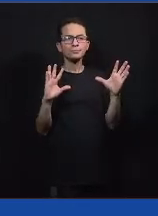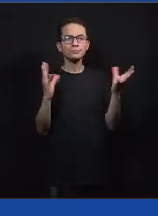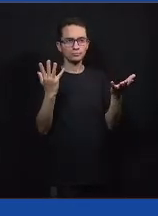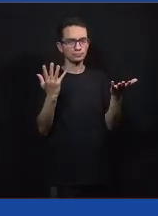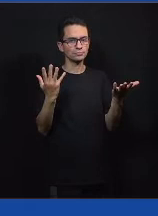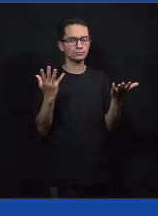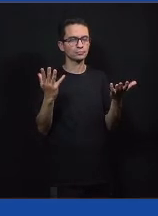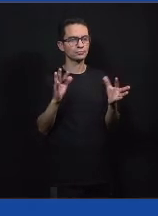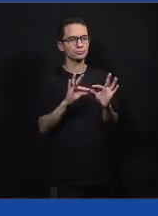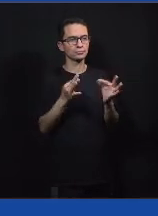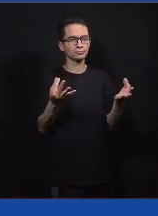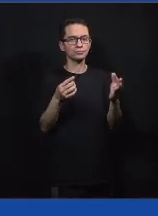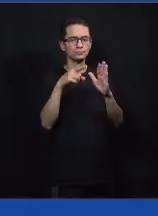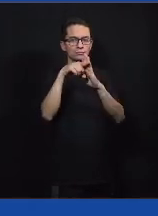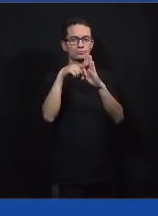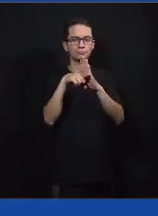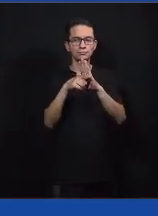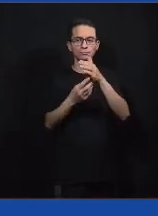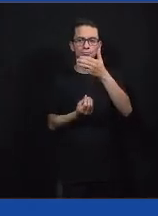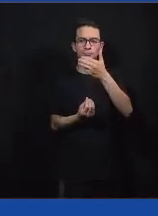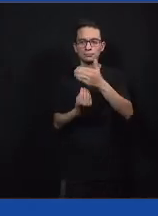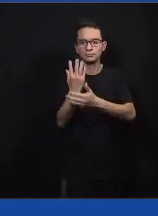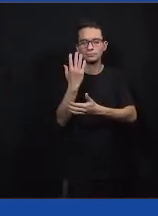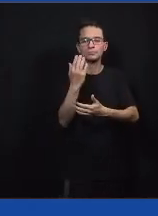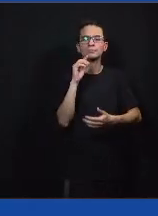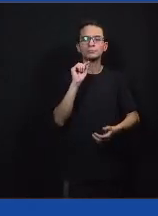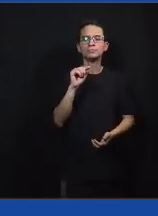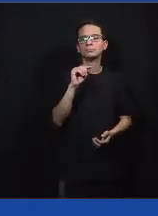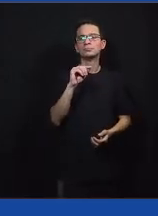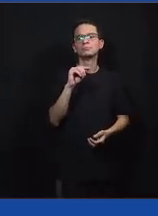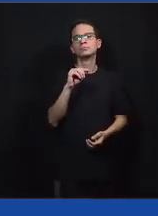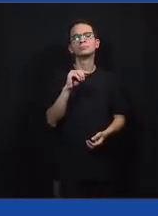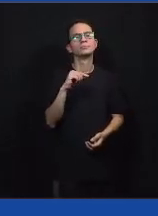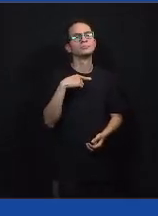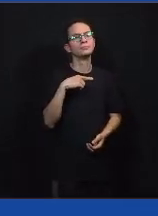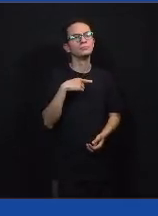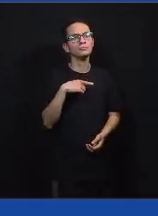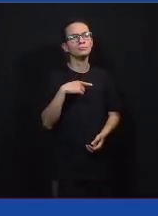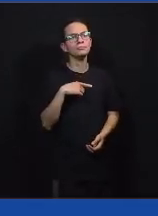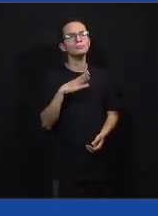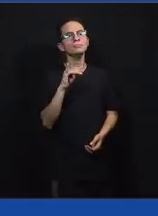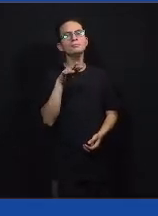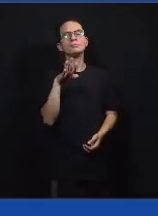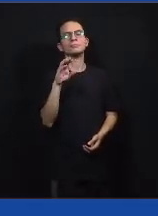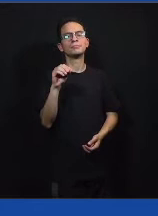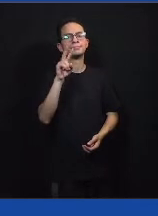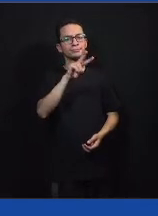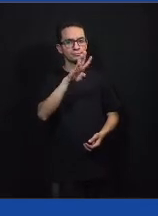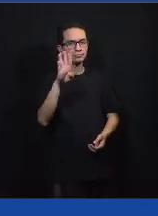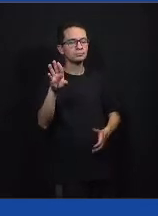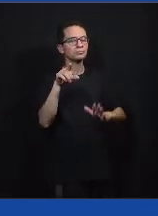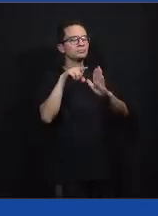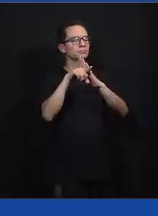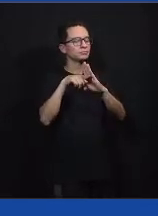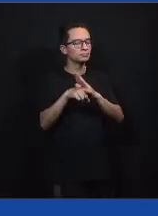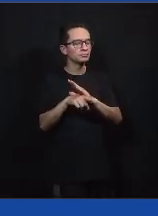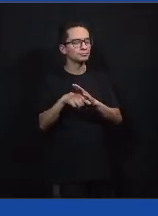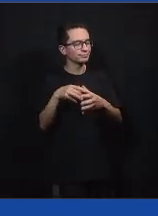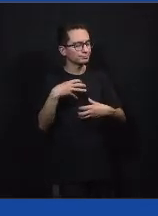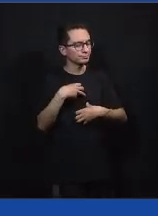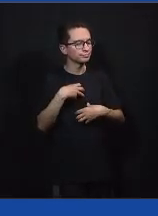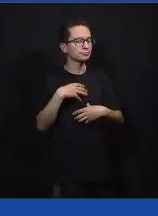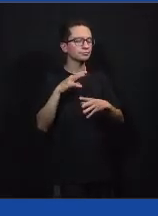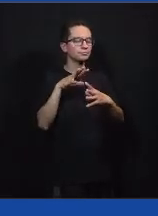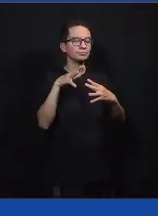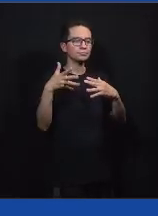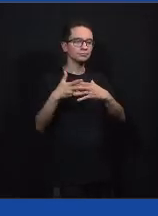é a pesquisa simples que é uma pesquisa que foi conduzida Pelos times Instituto Votorantim sobre valores de cidadania democracia vamos